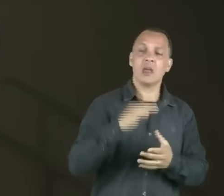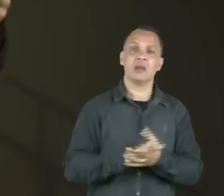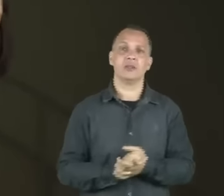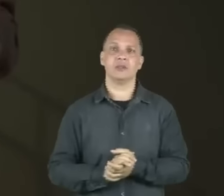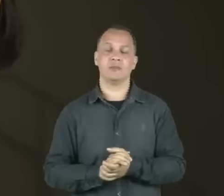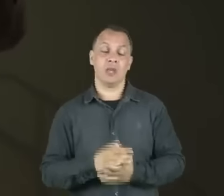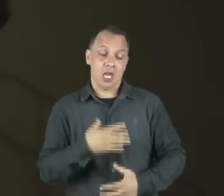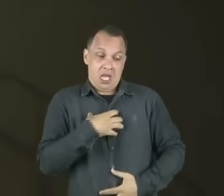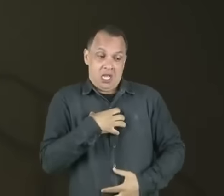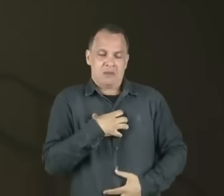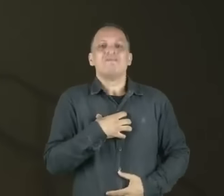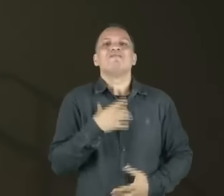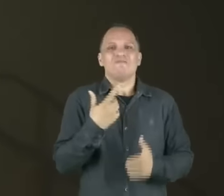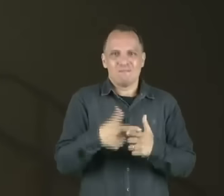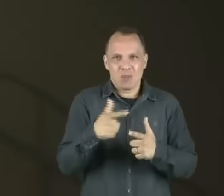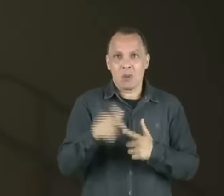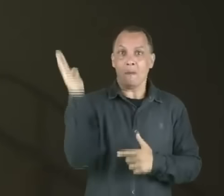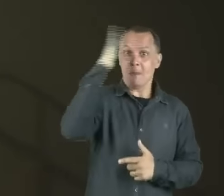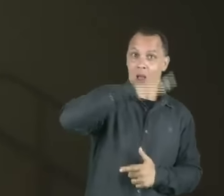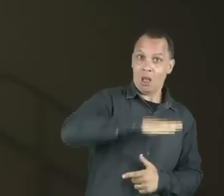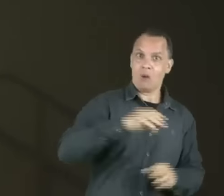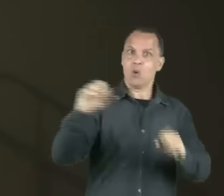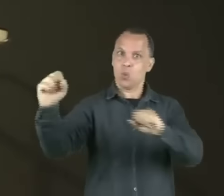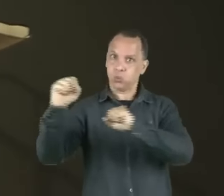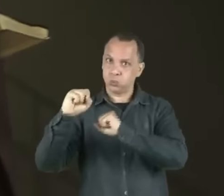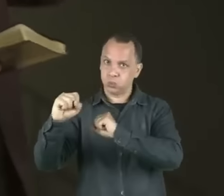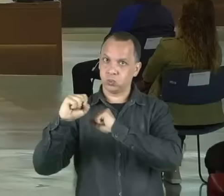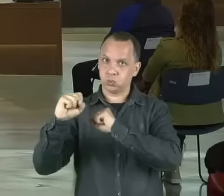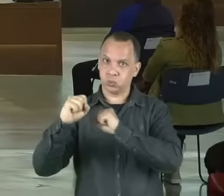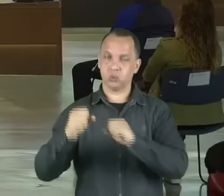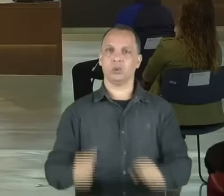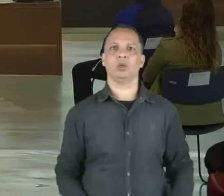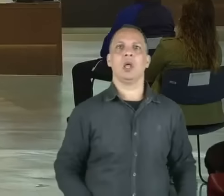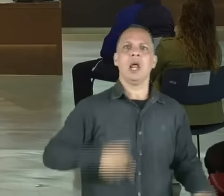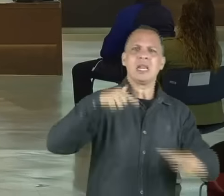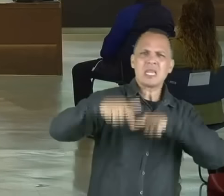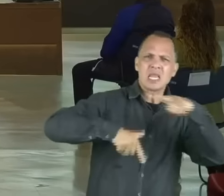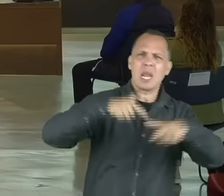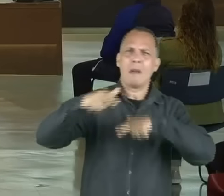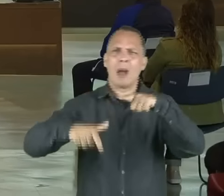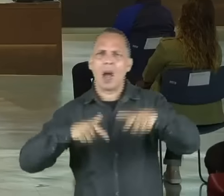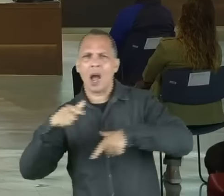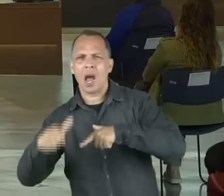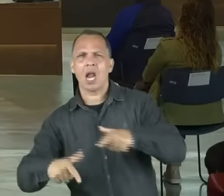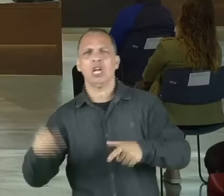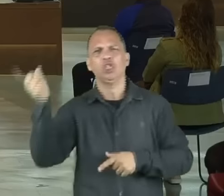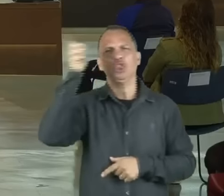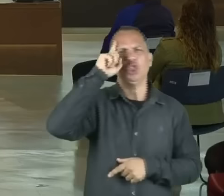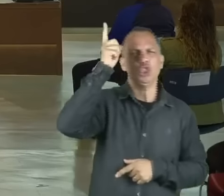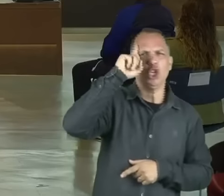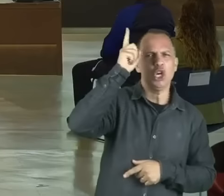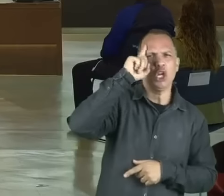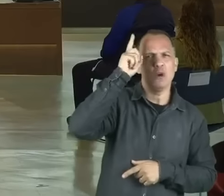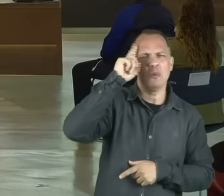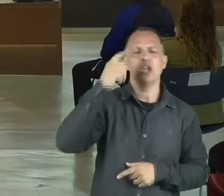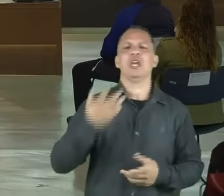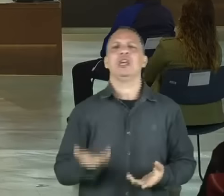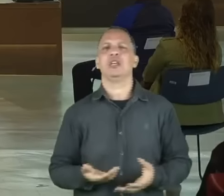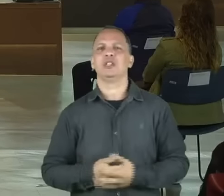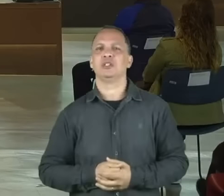de maneira diferente daquilo que desejávamos se nós temos pessoar todo dia para ganhar o pão Nós Temos que